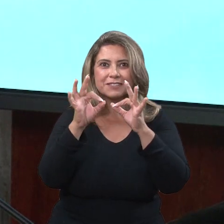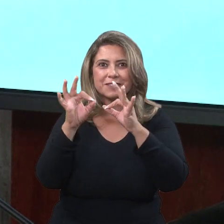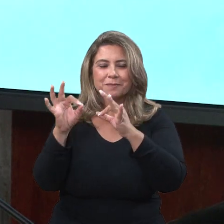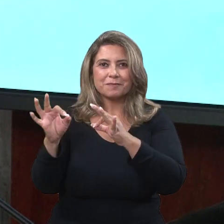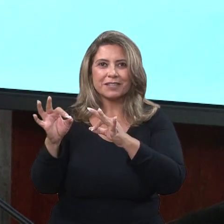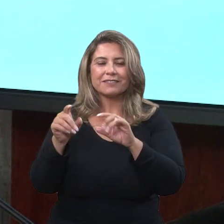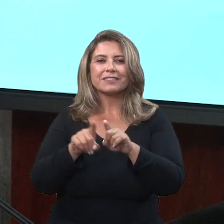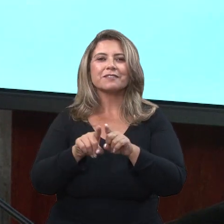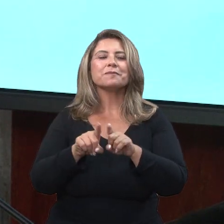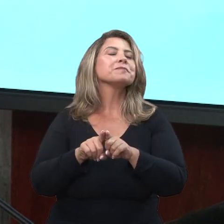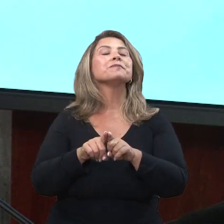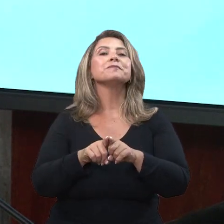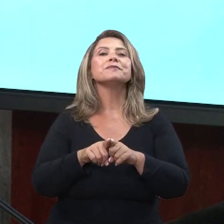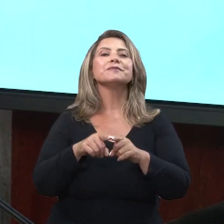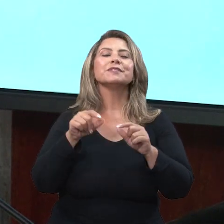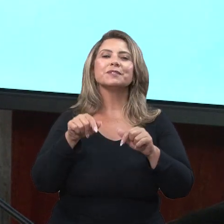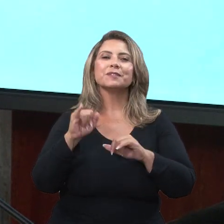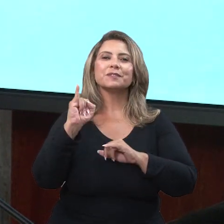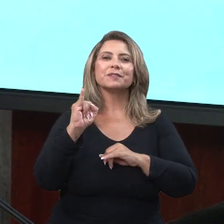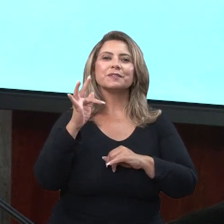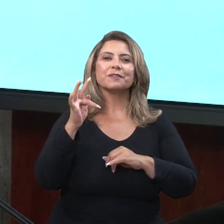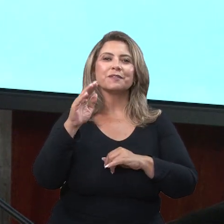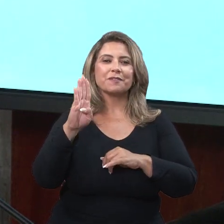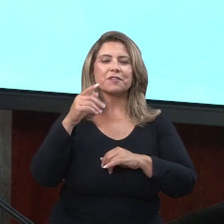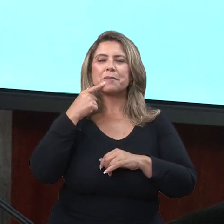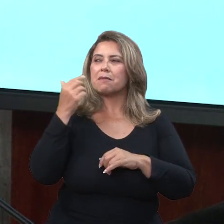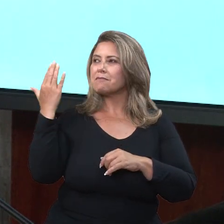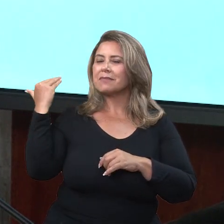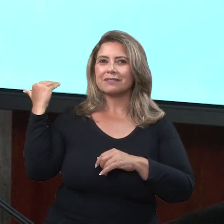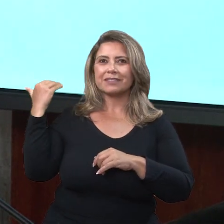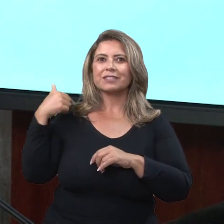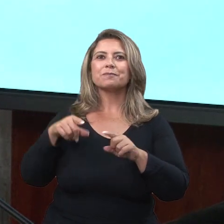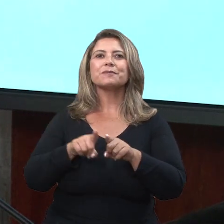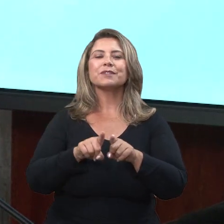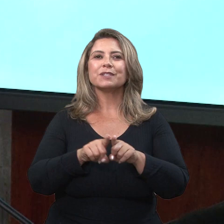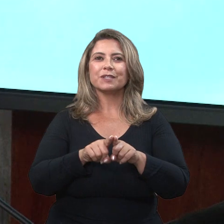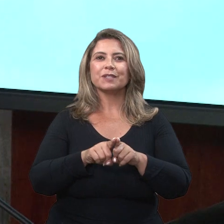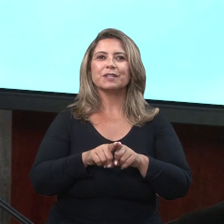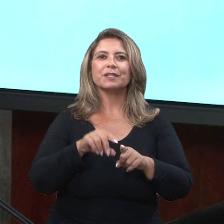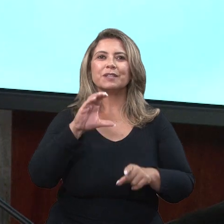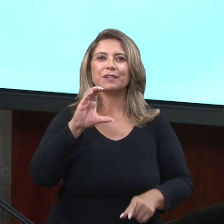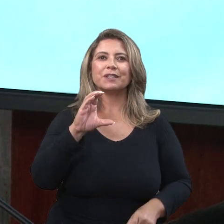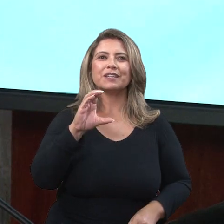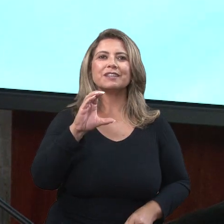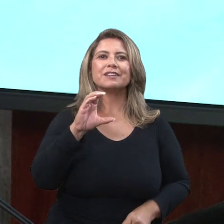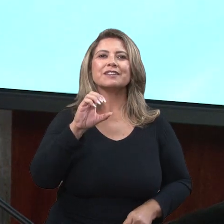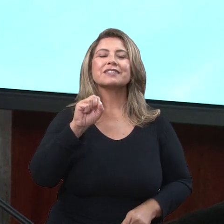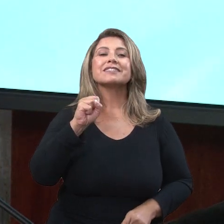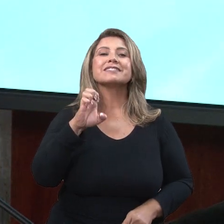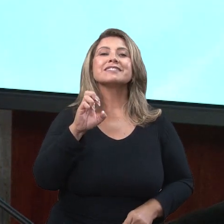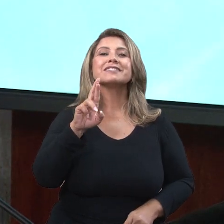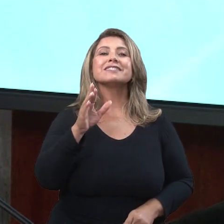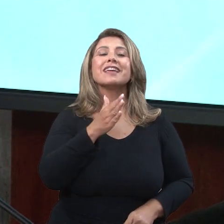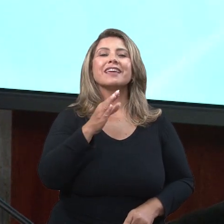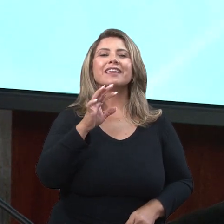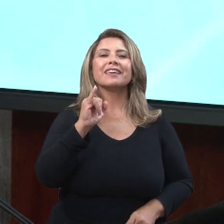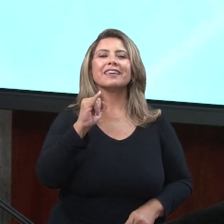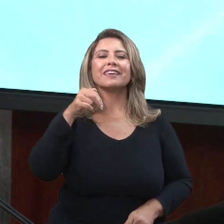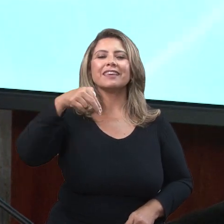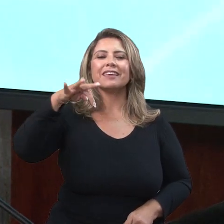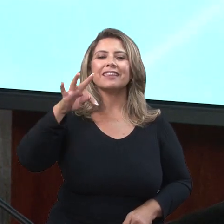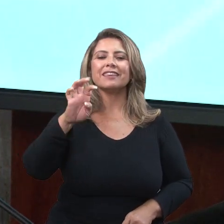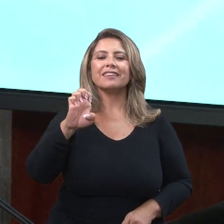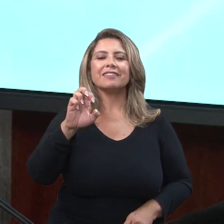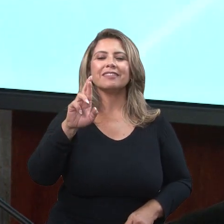de integridade do IFB, que foi lançada um tempo atrás, que nós chamamos de Ser Íntegro onde nós reunimos